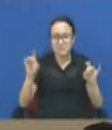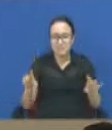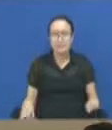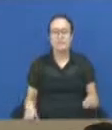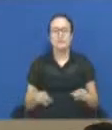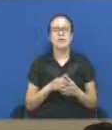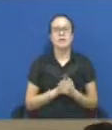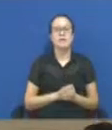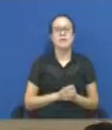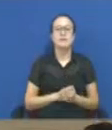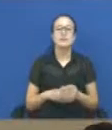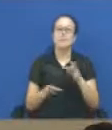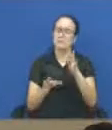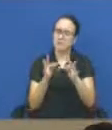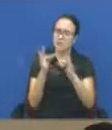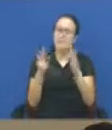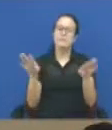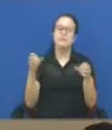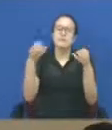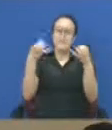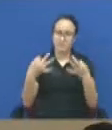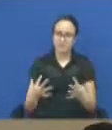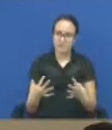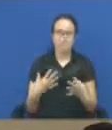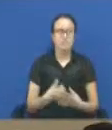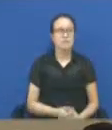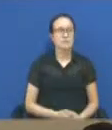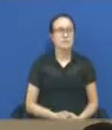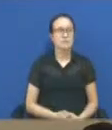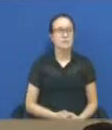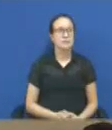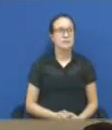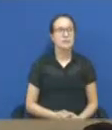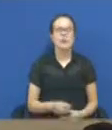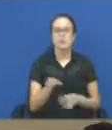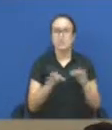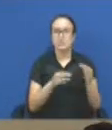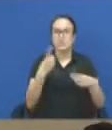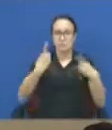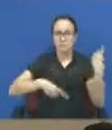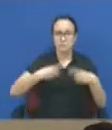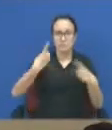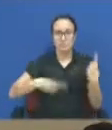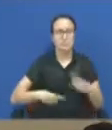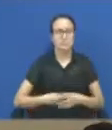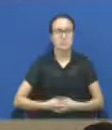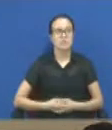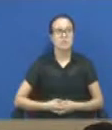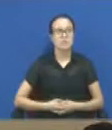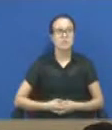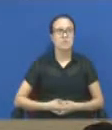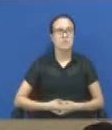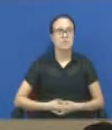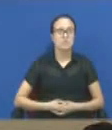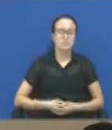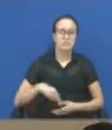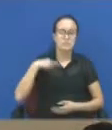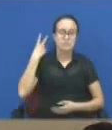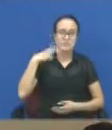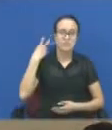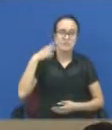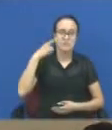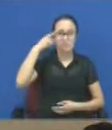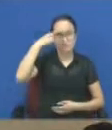como do setor técnico e da outras providências. O projeto está em discussão. Com a palavra, o vereador